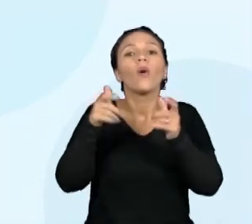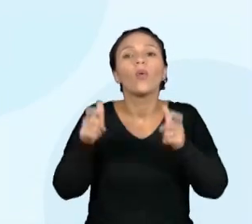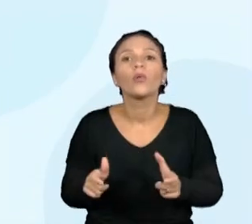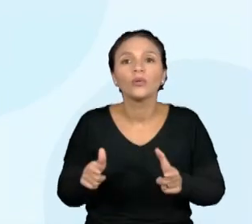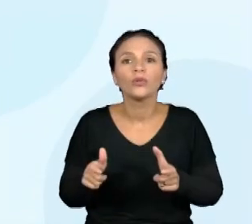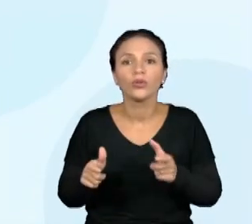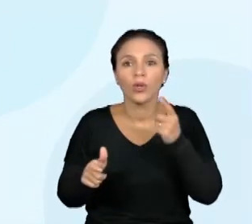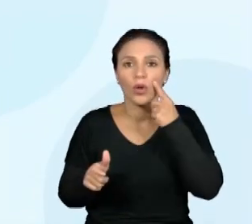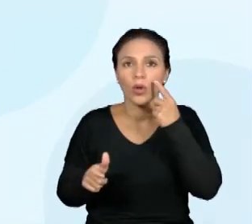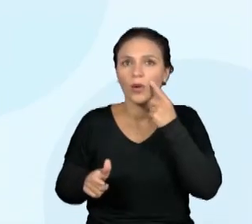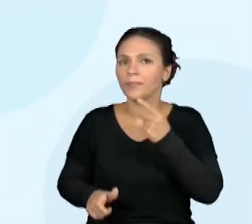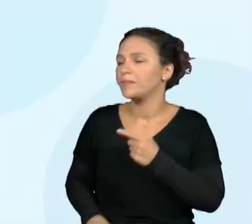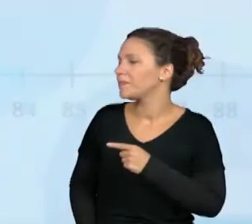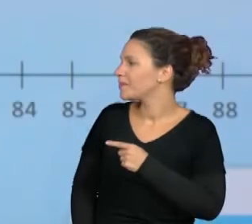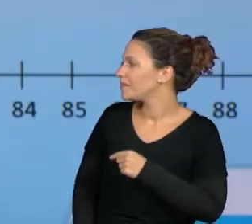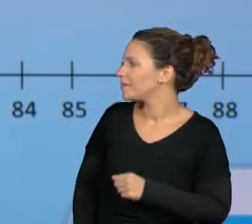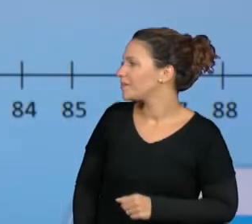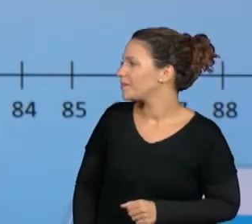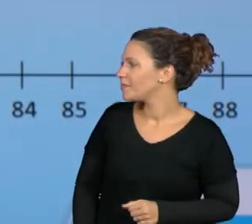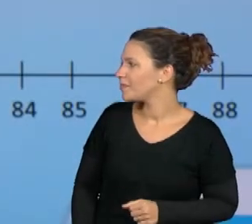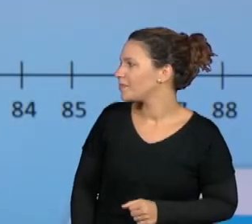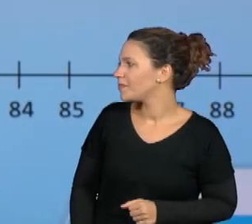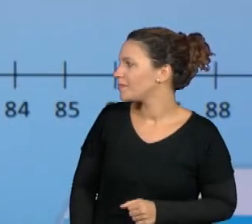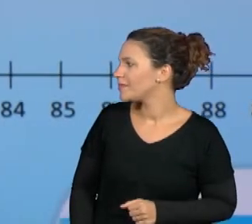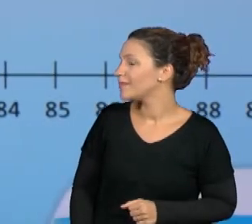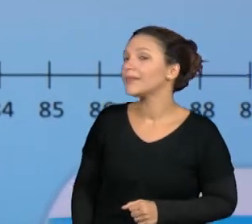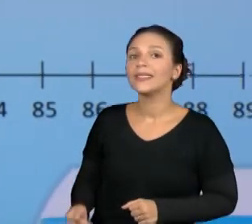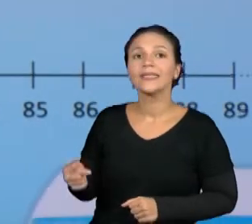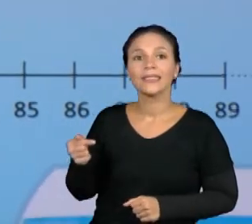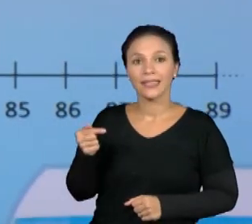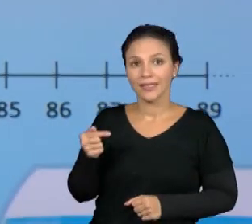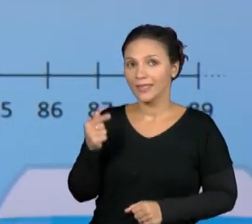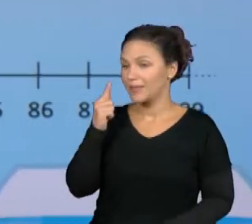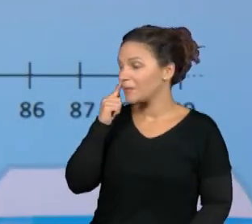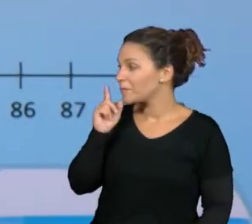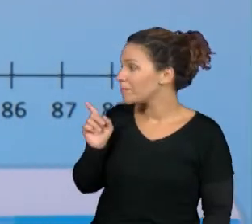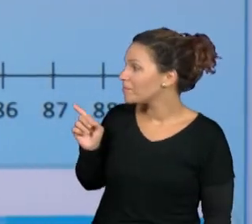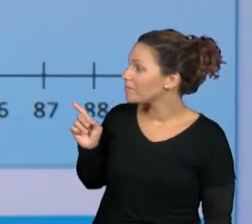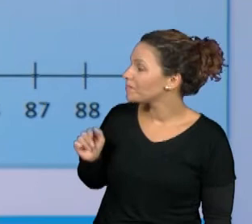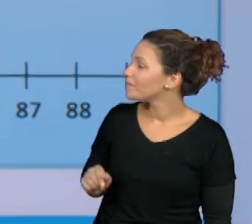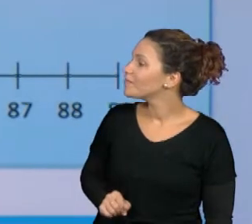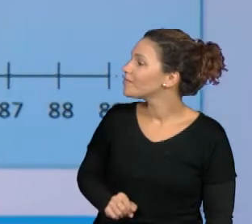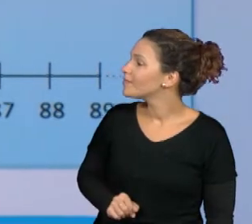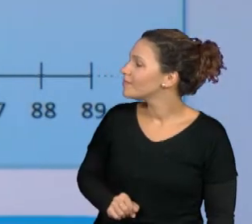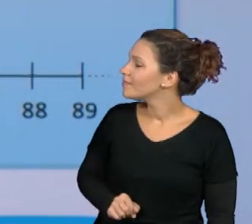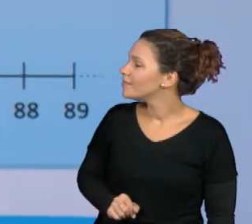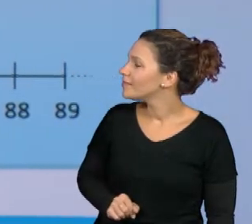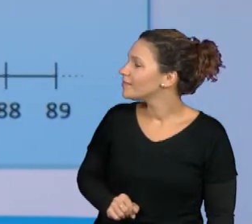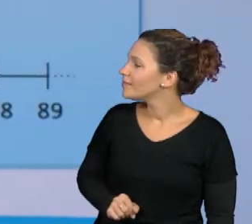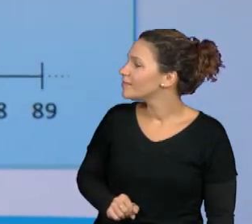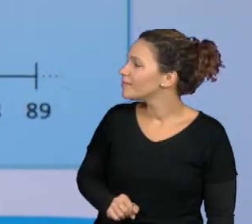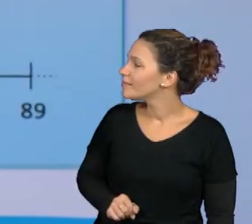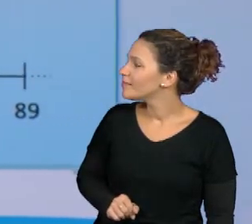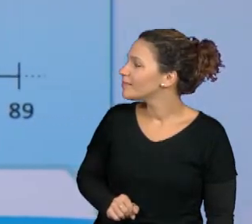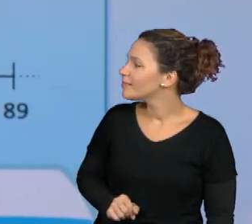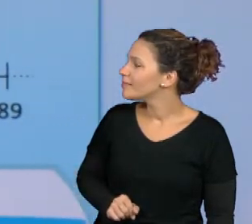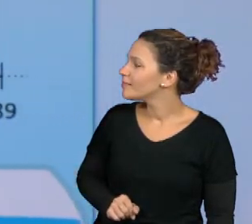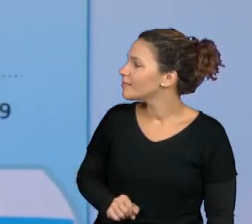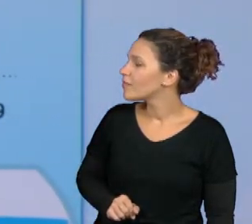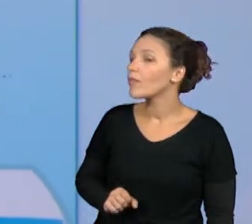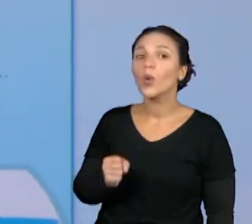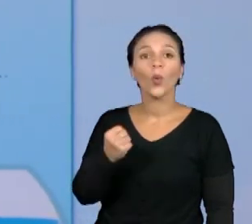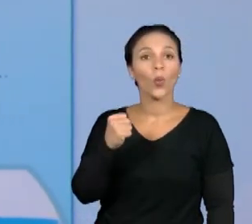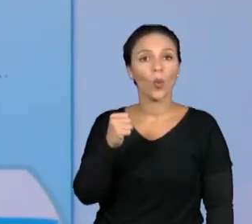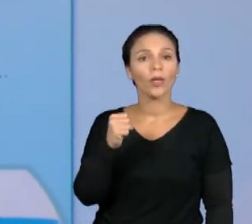para vocês. Do 77, 1, 2, 3, 4, 5, 6,